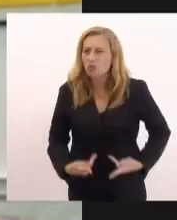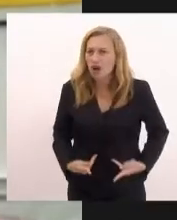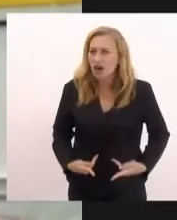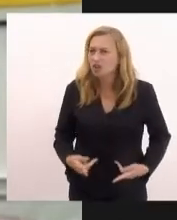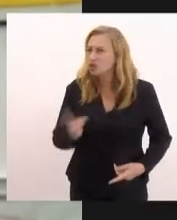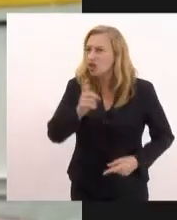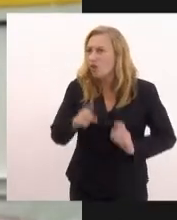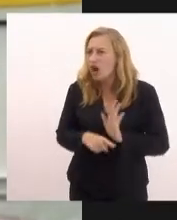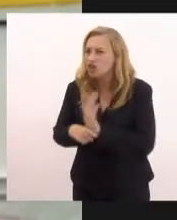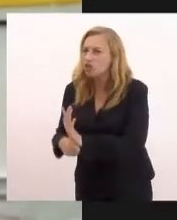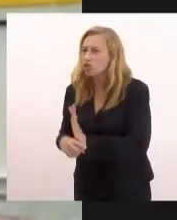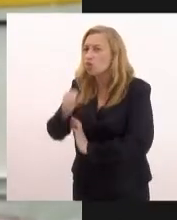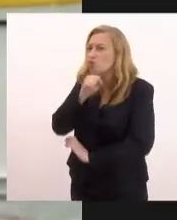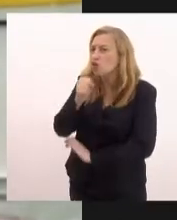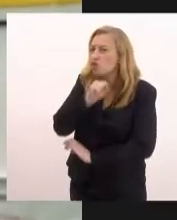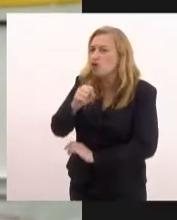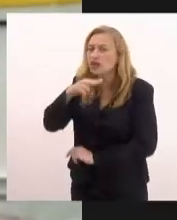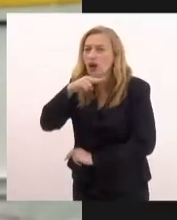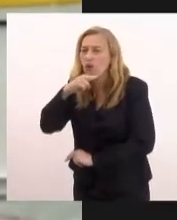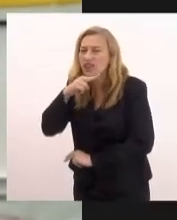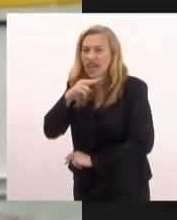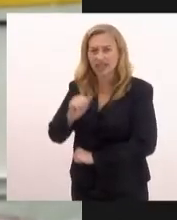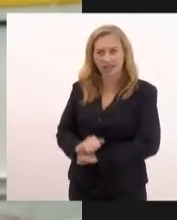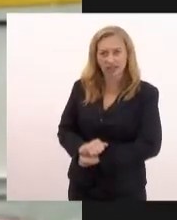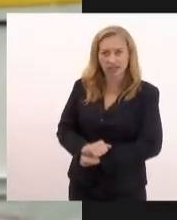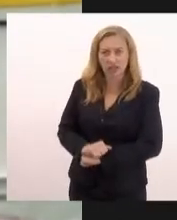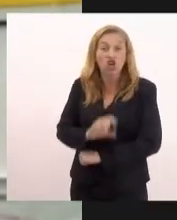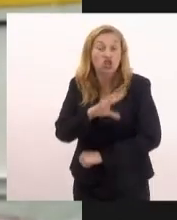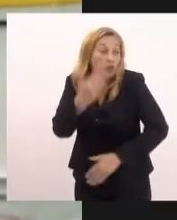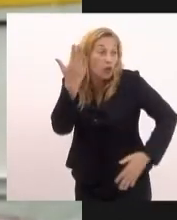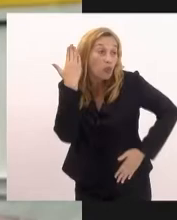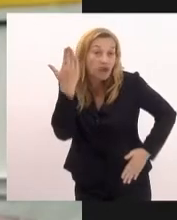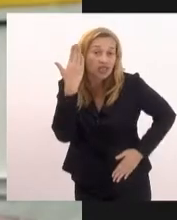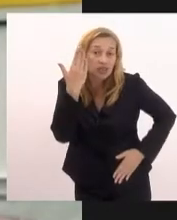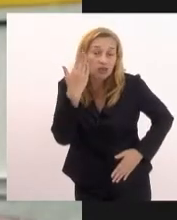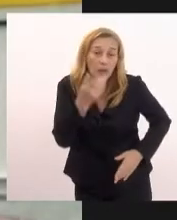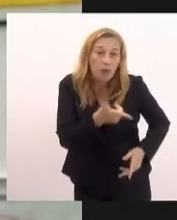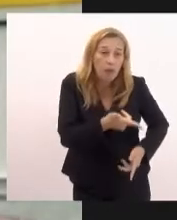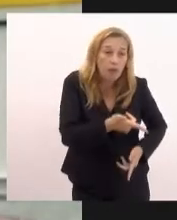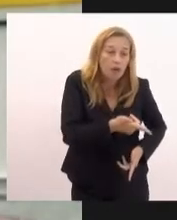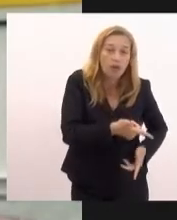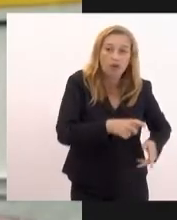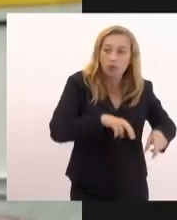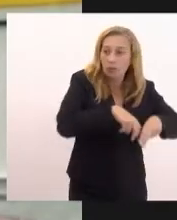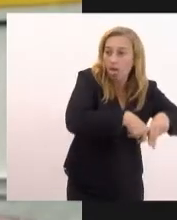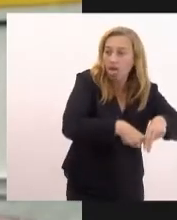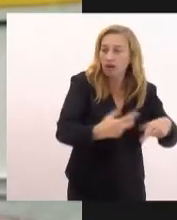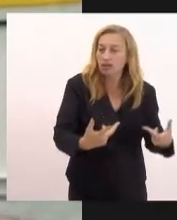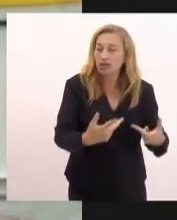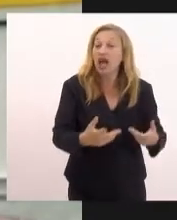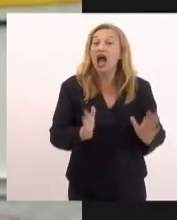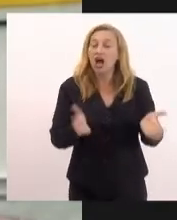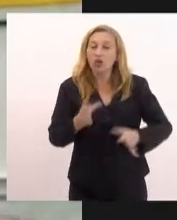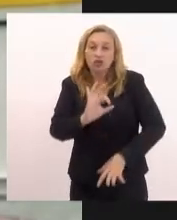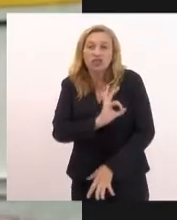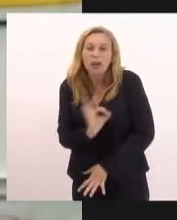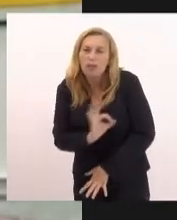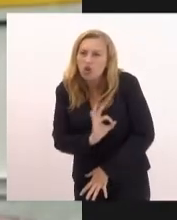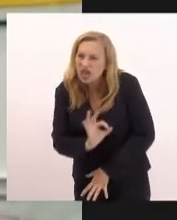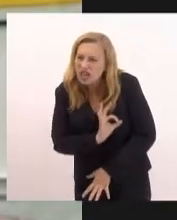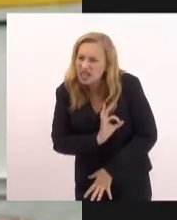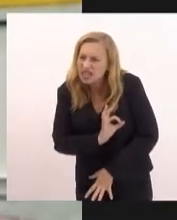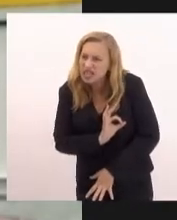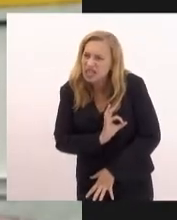aquele avô que estava com a neta no colo. Simplesmente porque foi um vagabundo que atropelou. Se fosse uma viatura de polícia militar que tivesse atropelado alguém dentro da